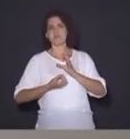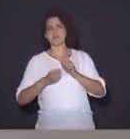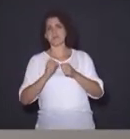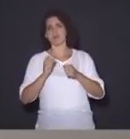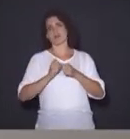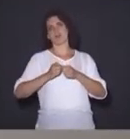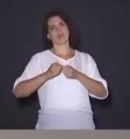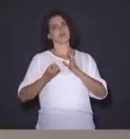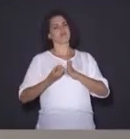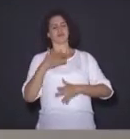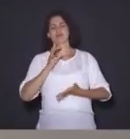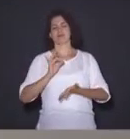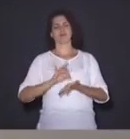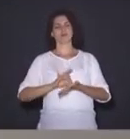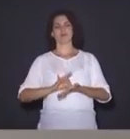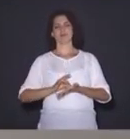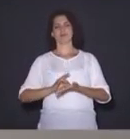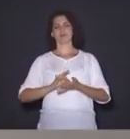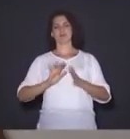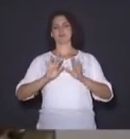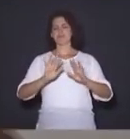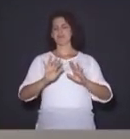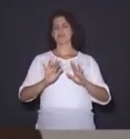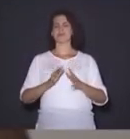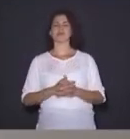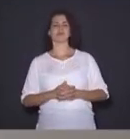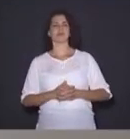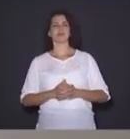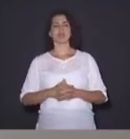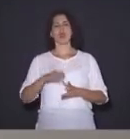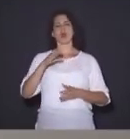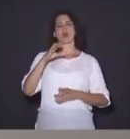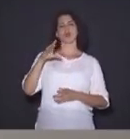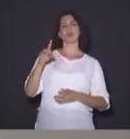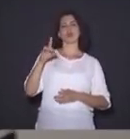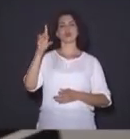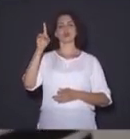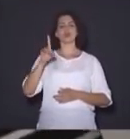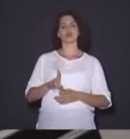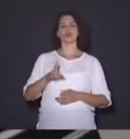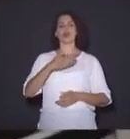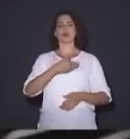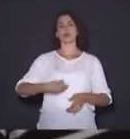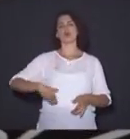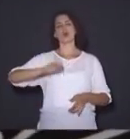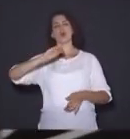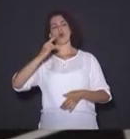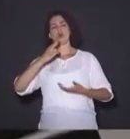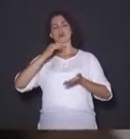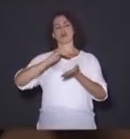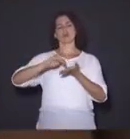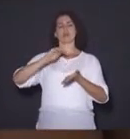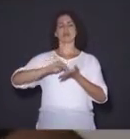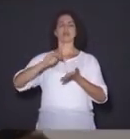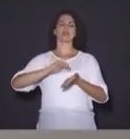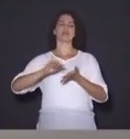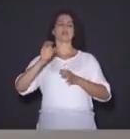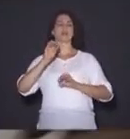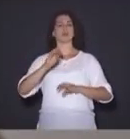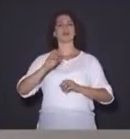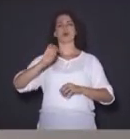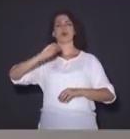estar aqui é o seguinte o que faz por exemplo um gestor uma gestora pública ou uma secretaria de educação uma